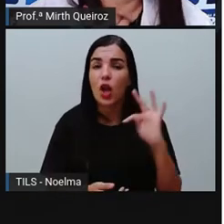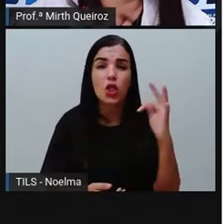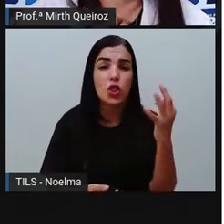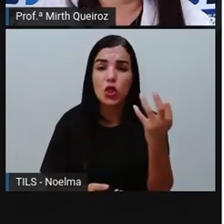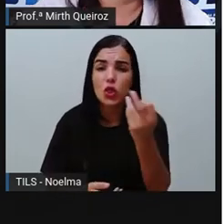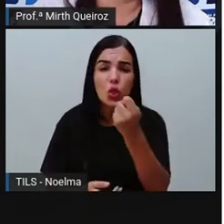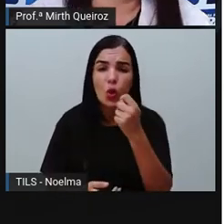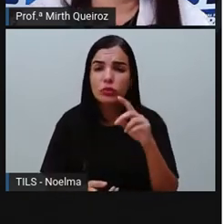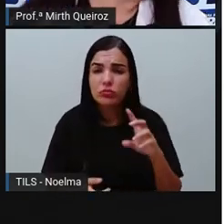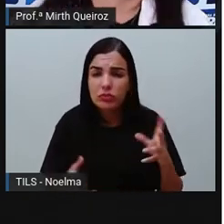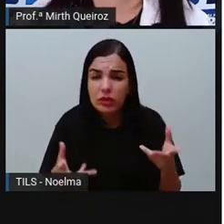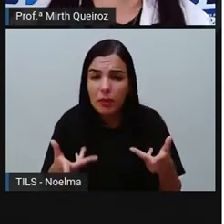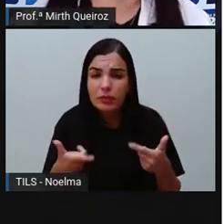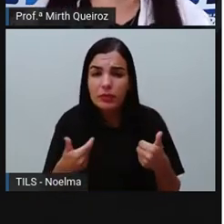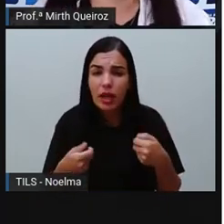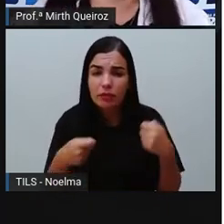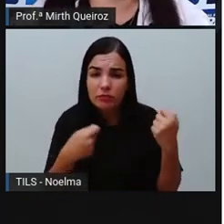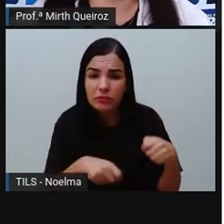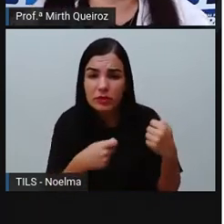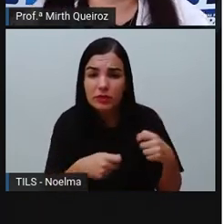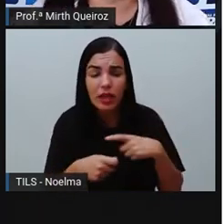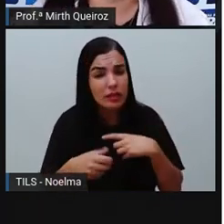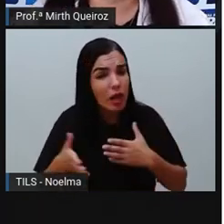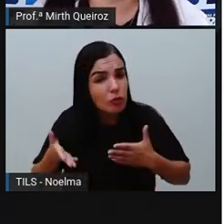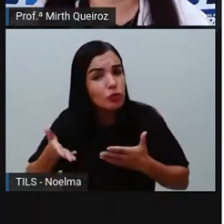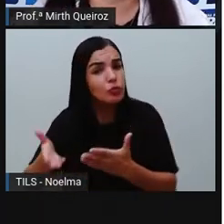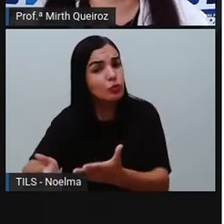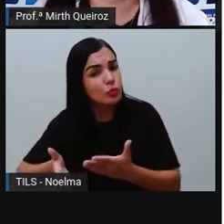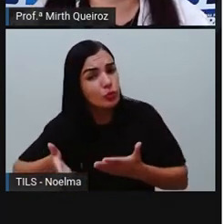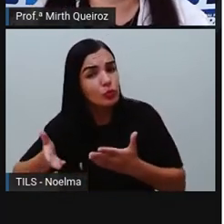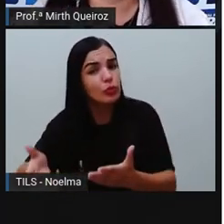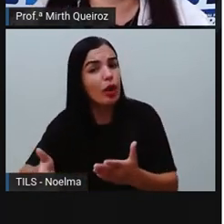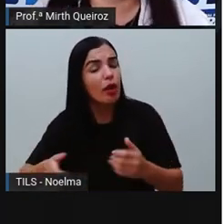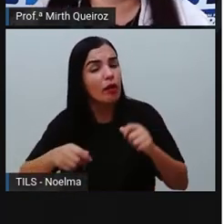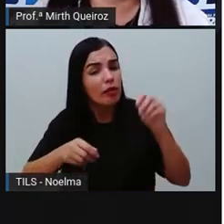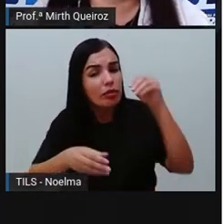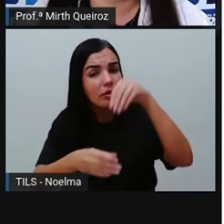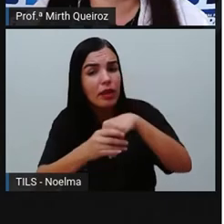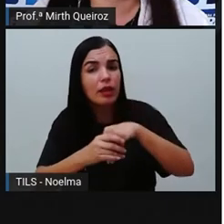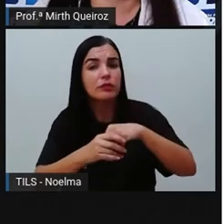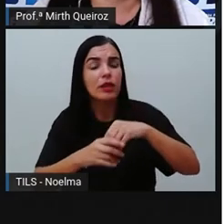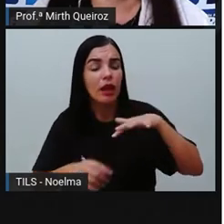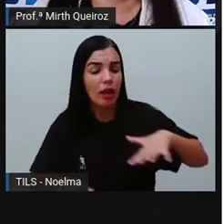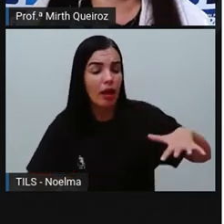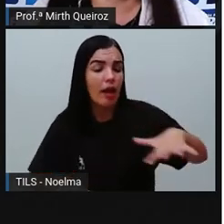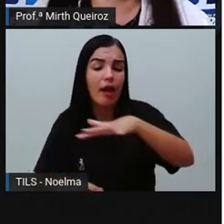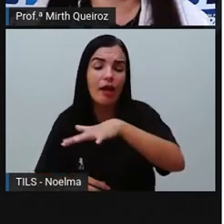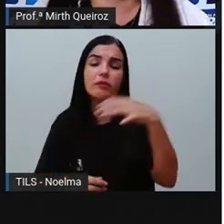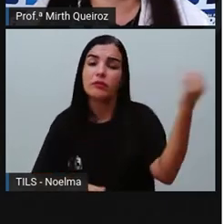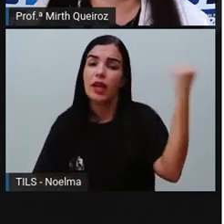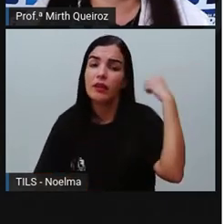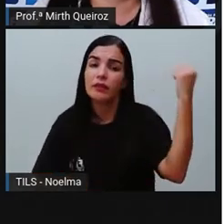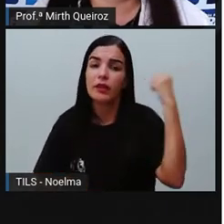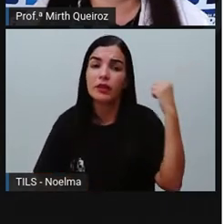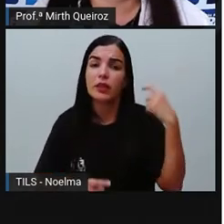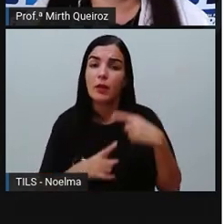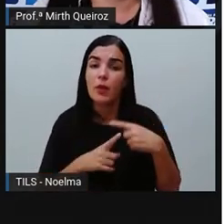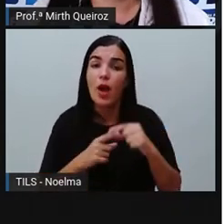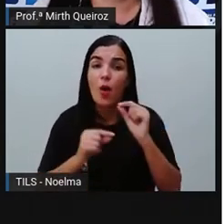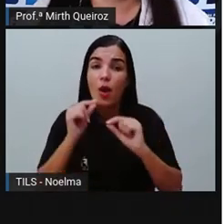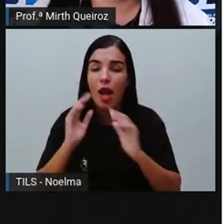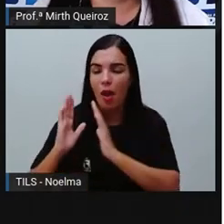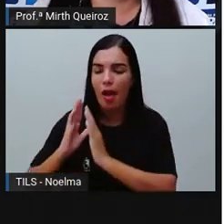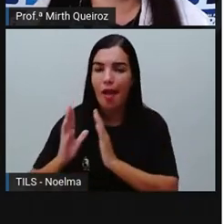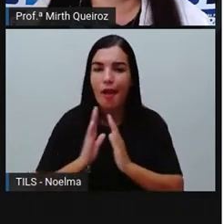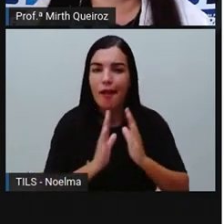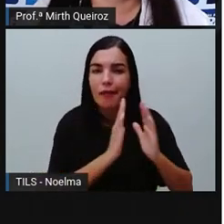essas habilidades, elas devem ser estimuladas dentro da atividade física na infância. E uma vez que essa etapa